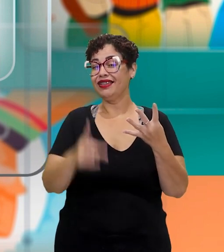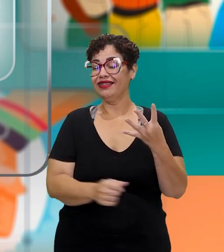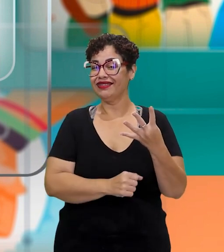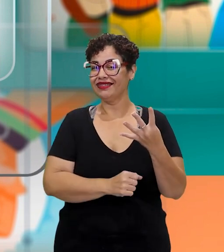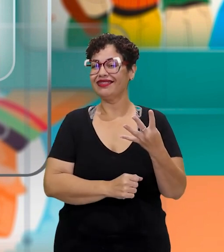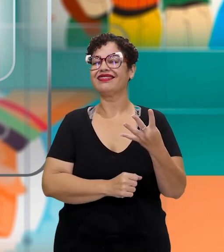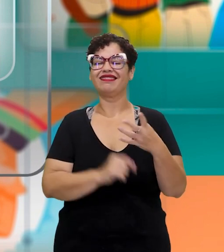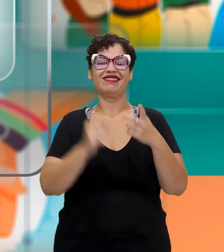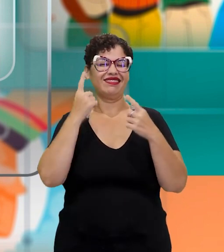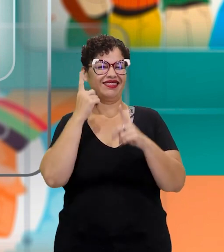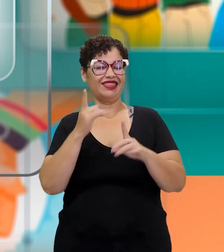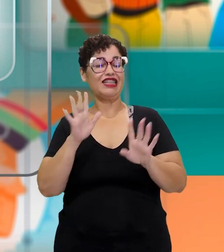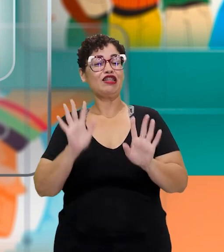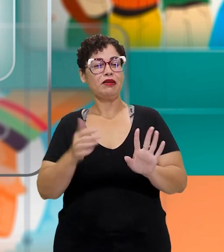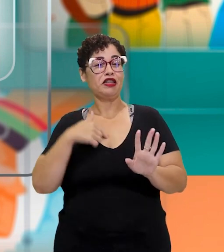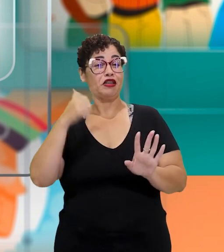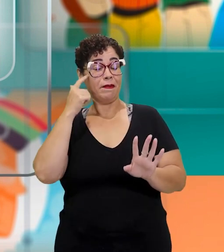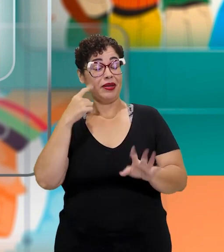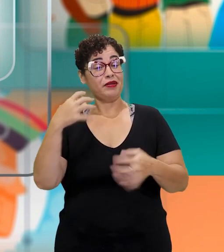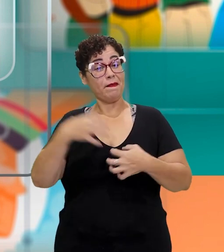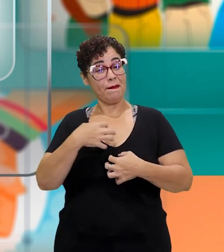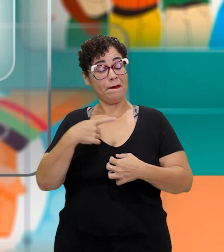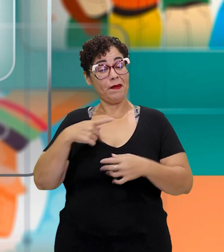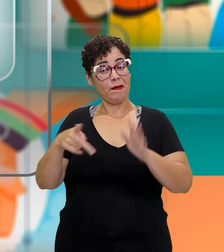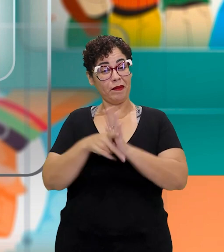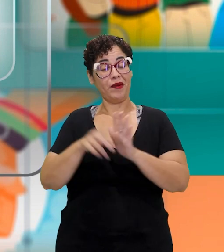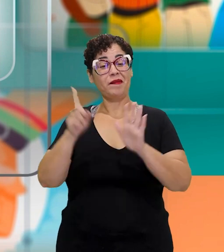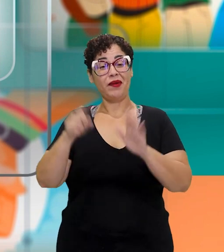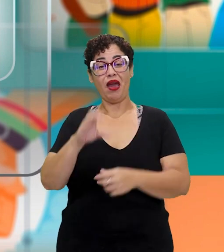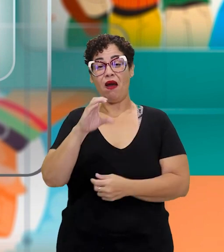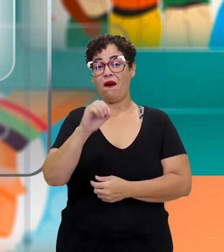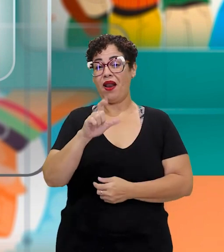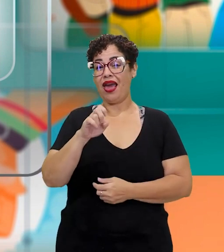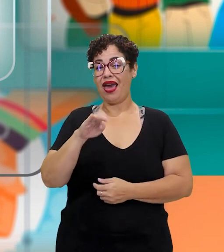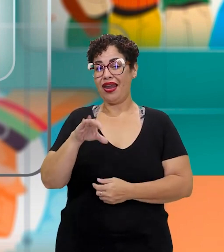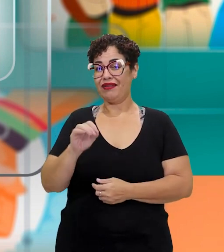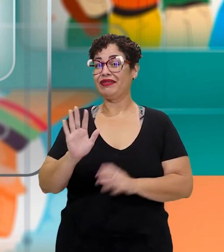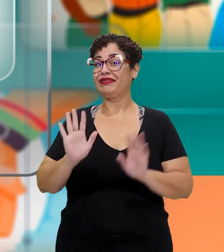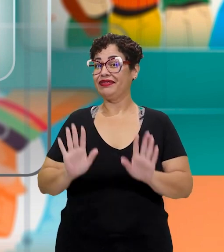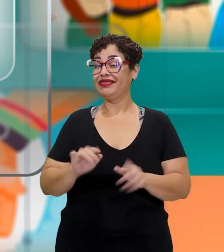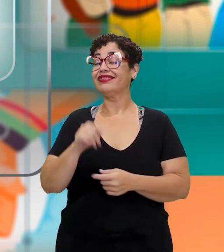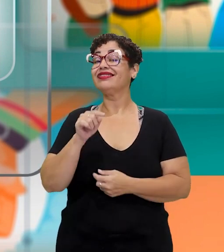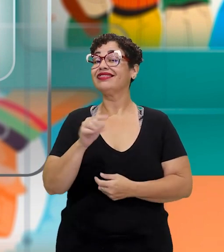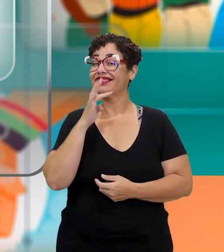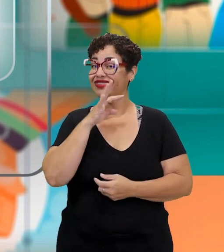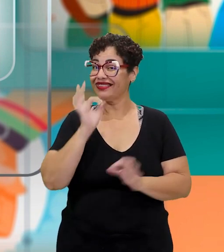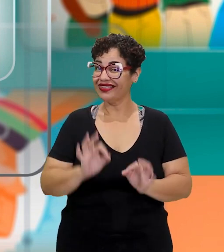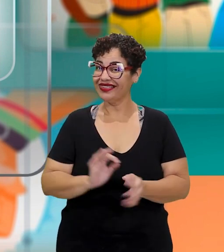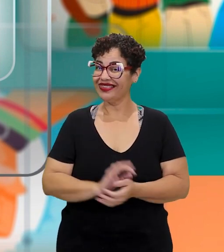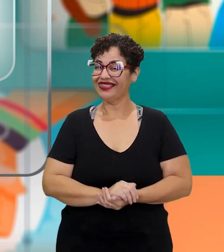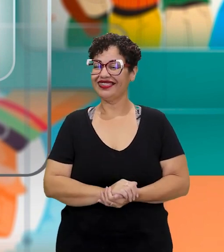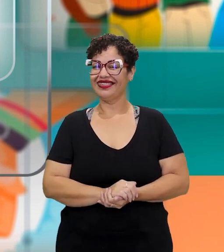4 temperamentos? Eu não sei não, mas penso que o meu temperamento é o colérico.